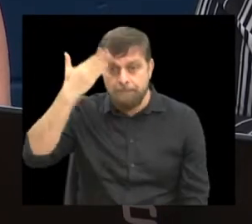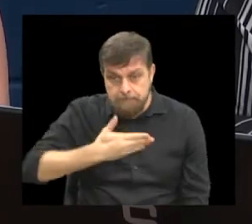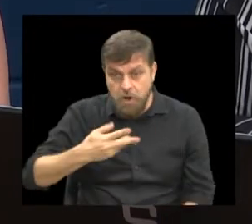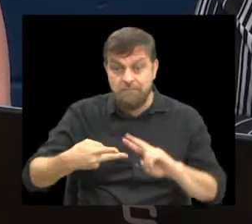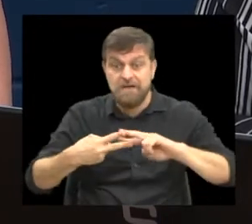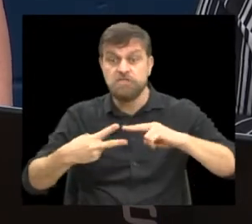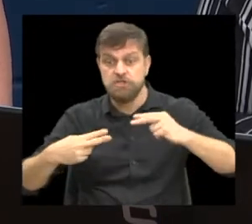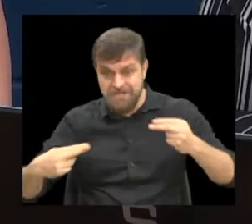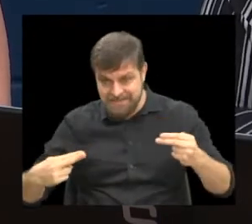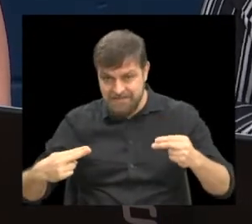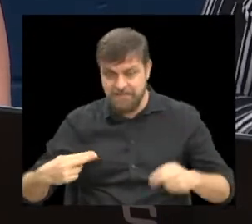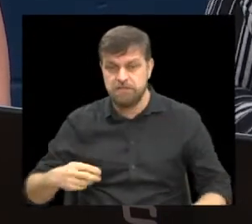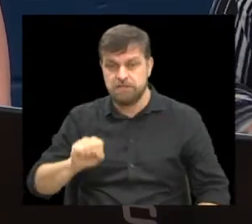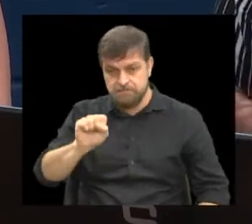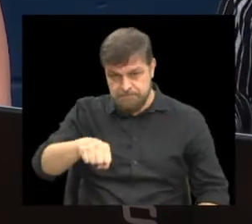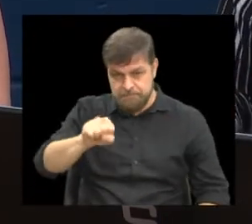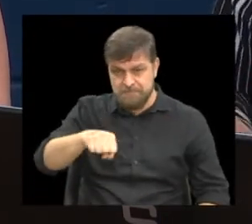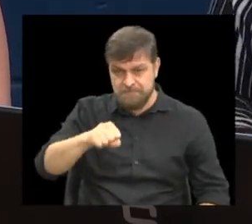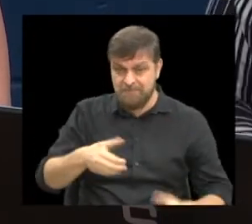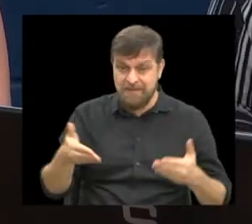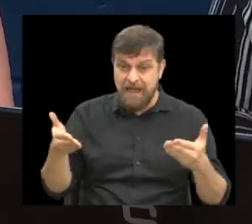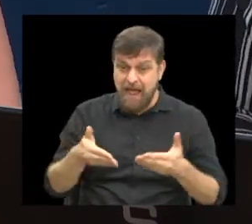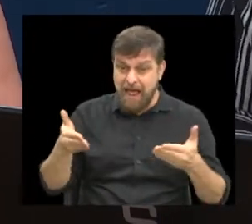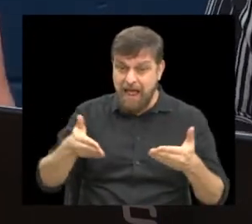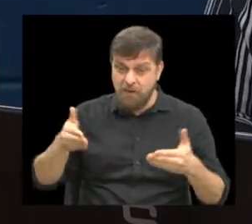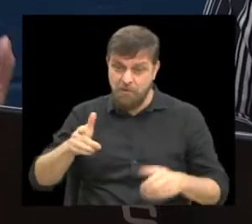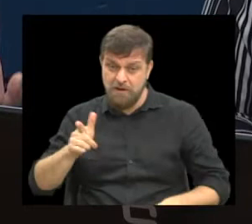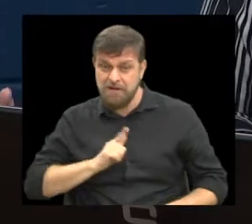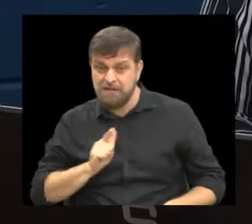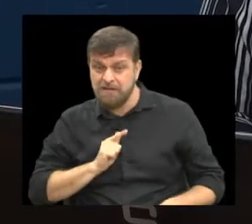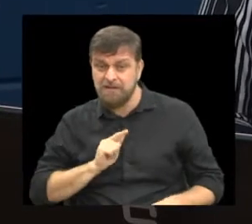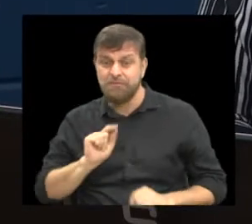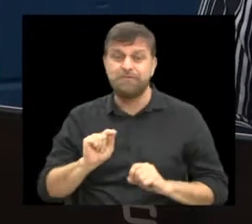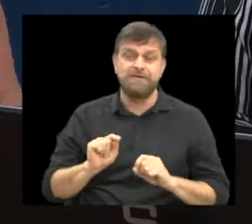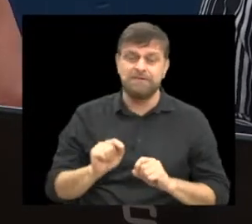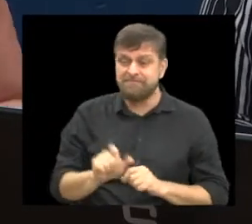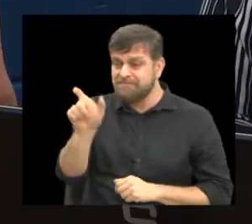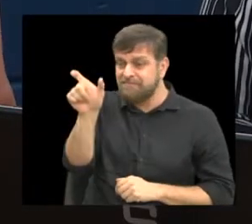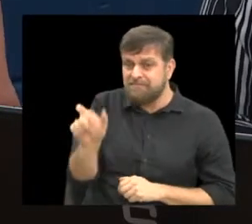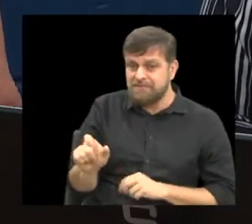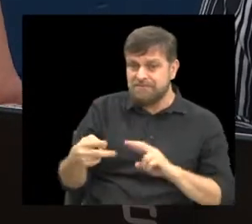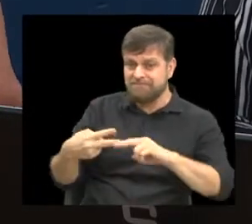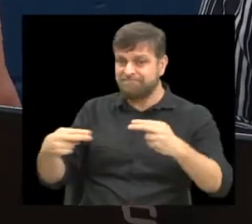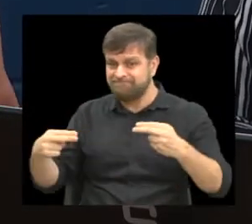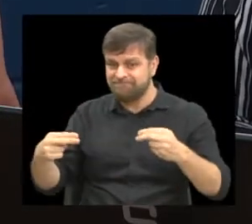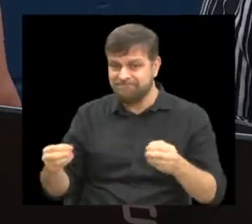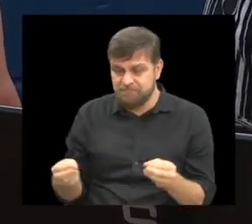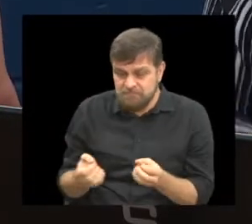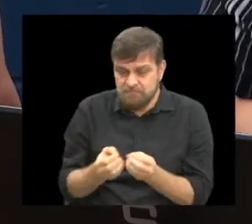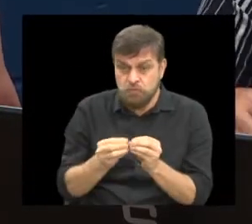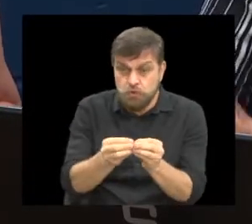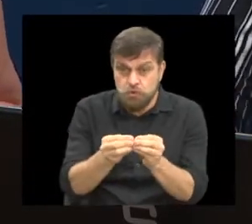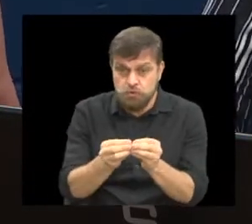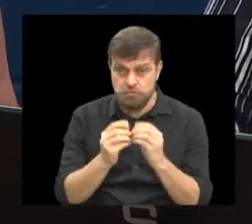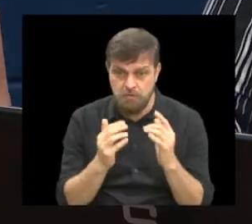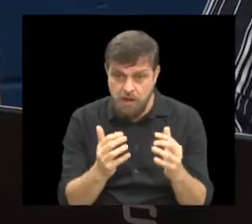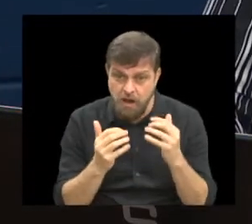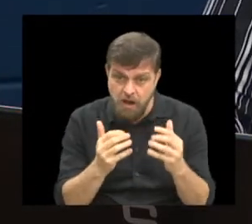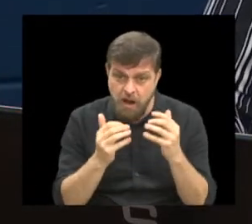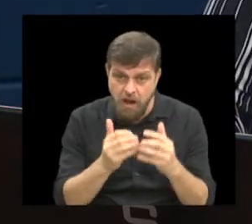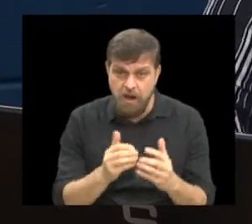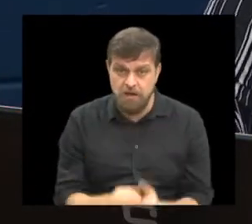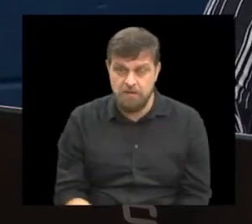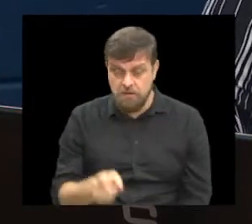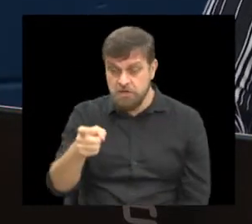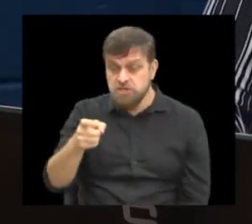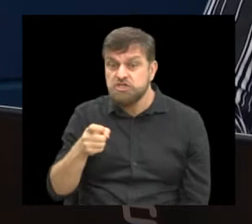geneticamente. Por isso que está havendo agora, no momento, essa situação entre nós vamos deixar a síndrome dentro do espectro ou nós vamos deixar